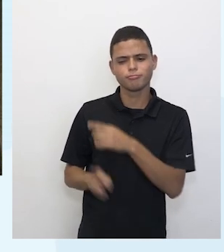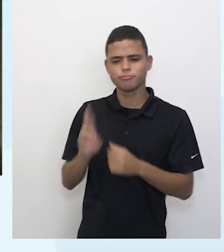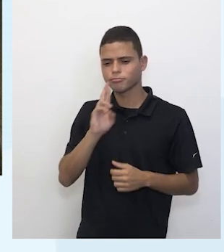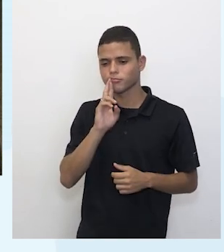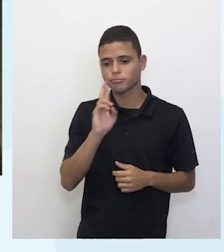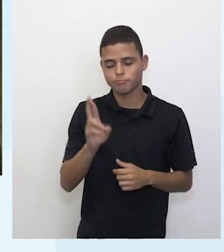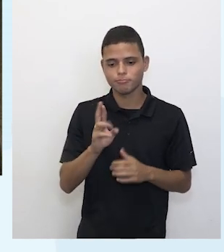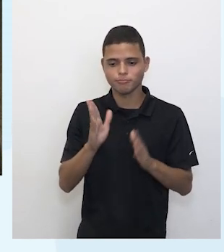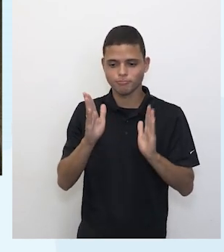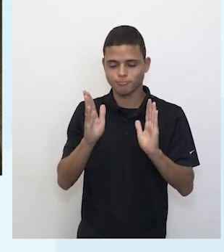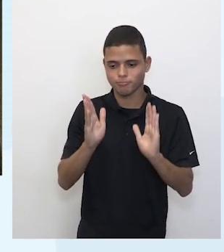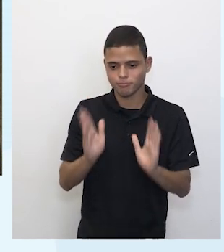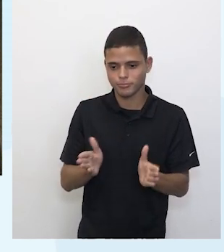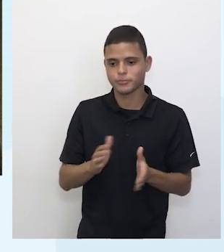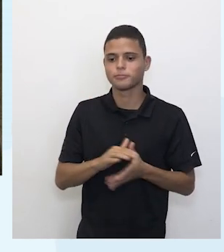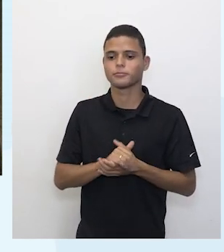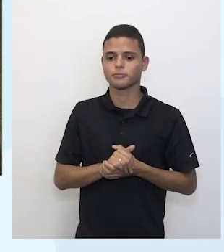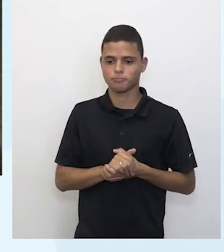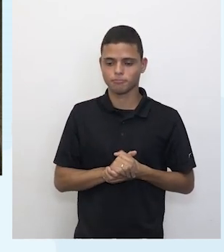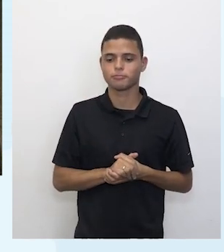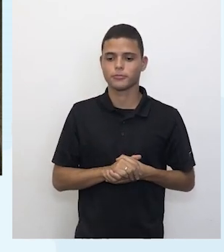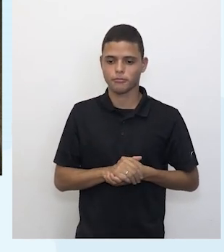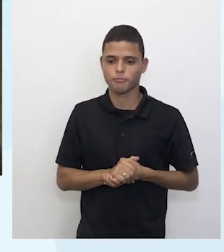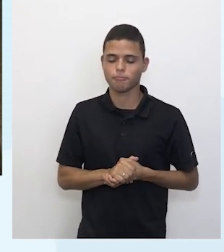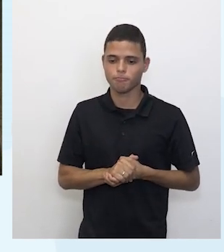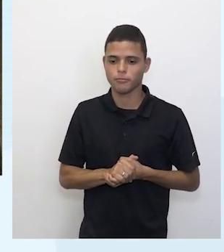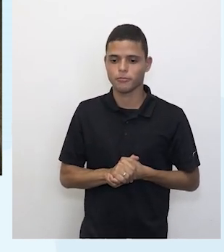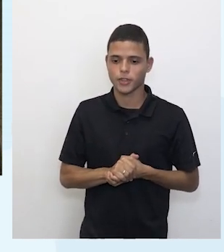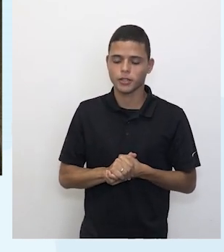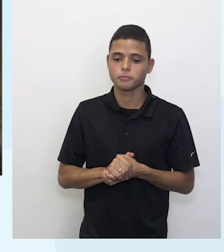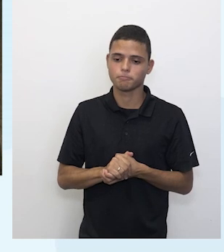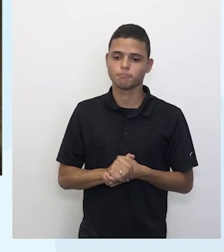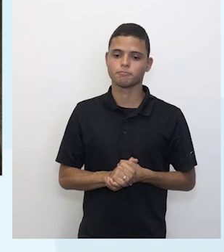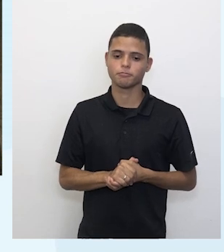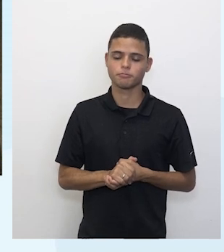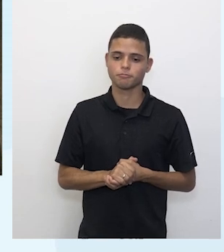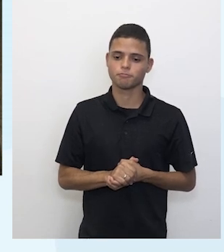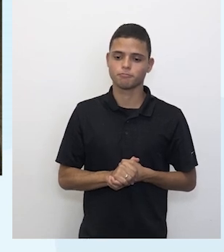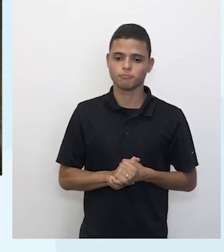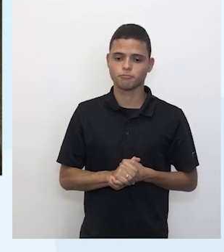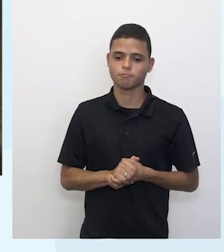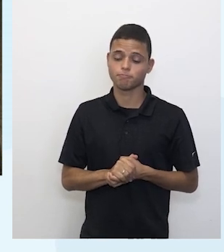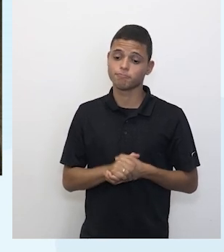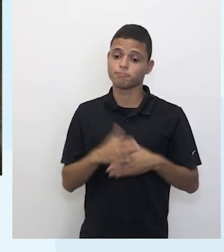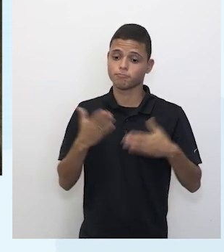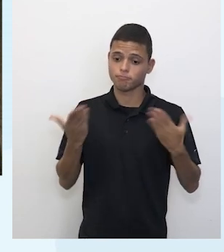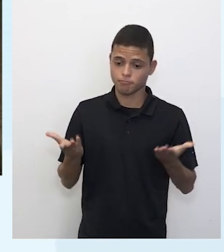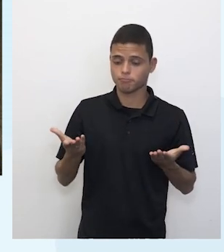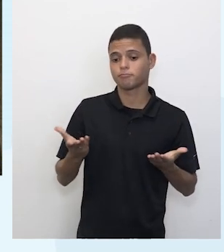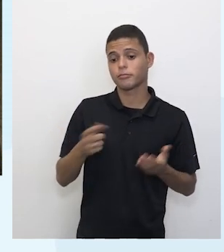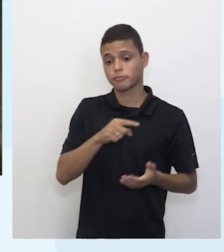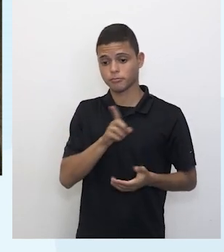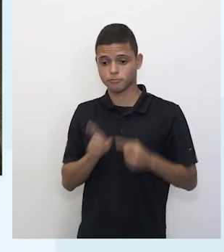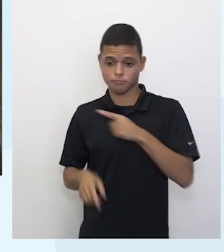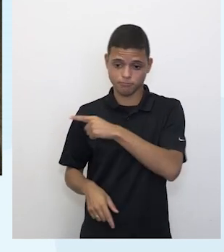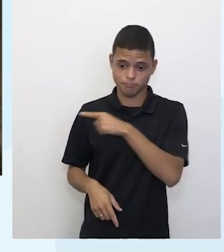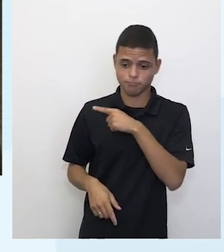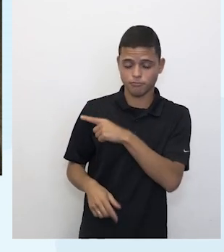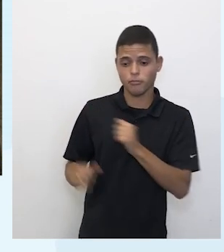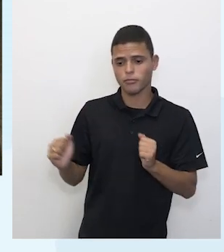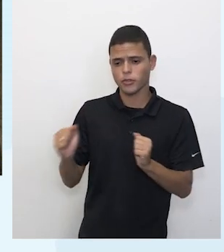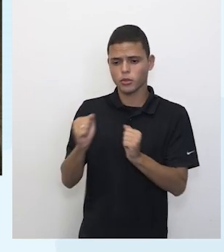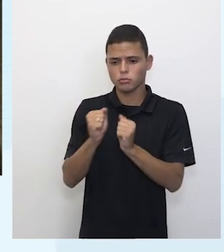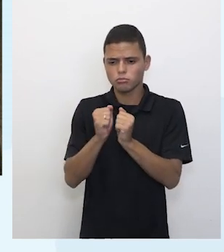uma mesma corrente teórica que a gente se acostumou a chamar de contratualismo. E o que é basicamente